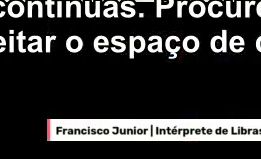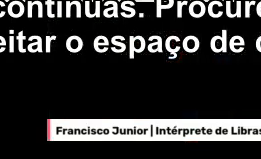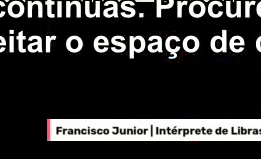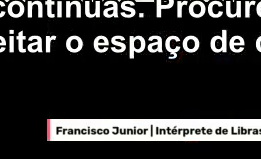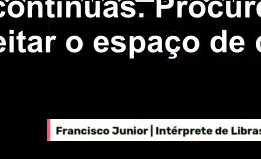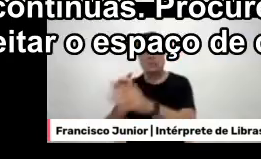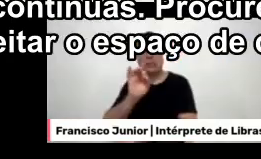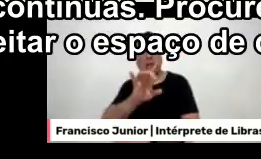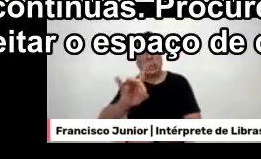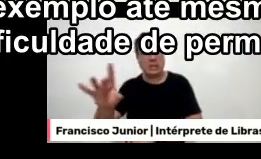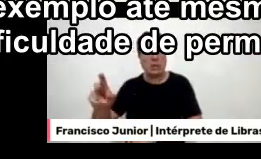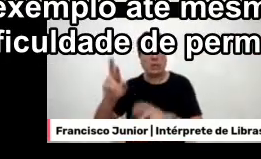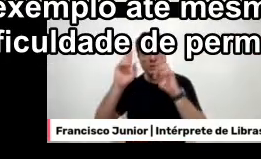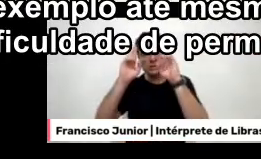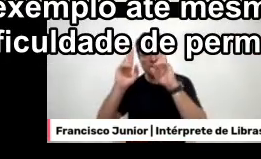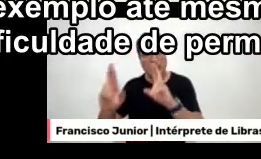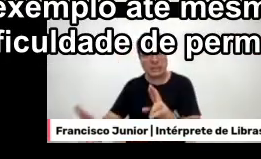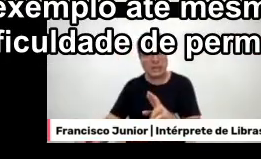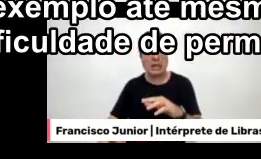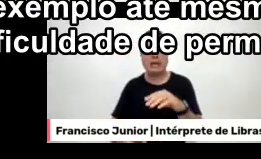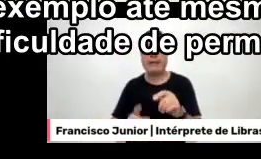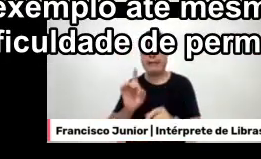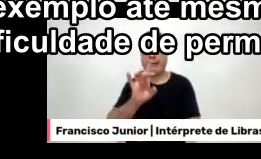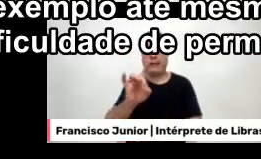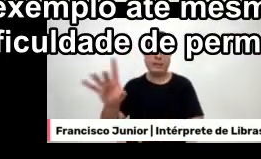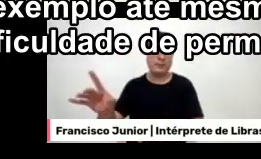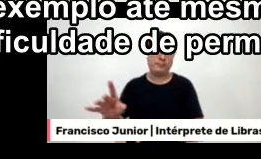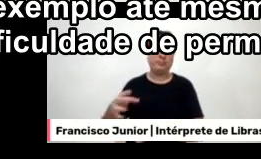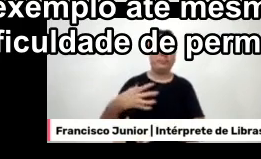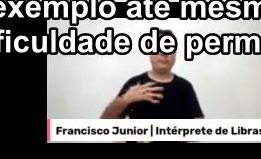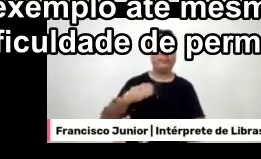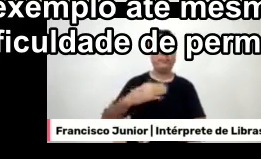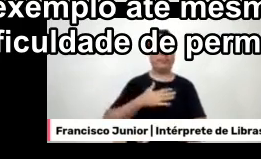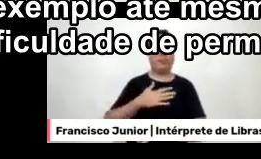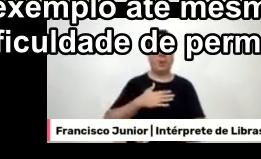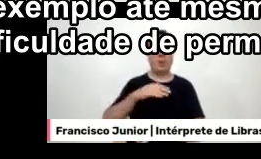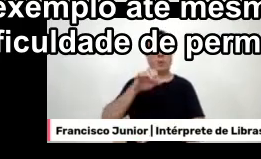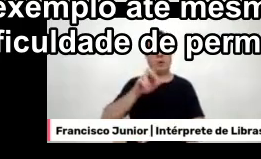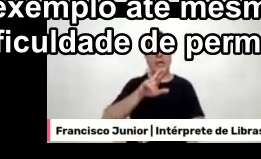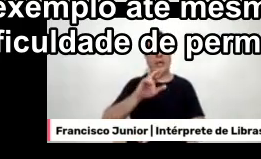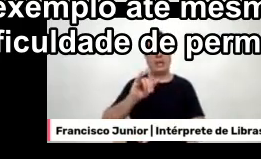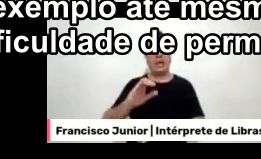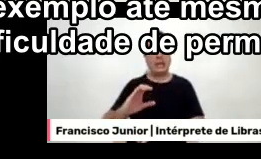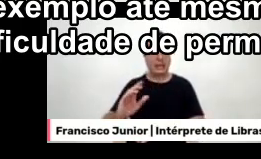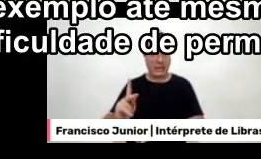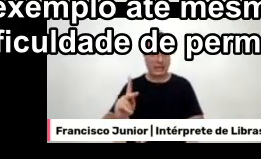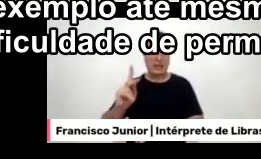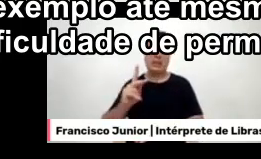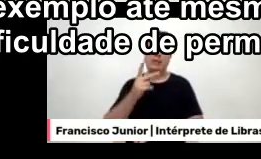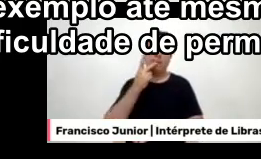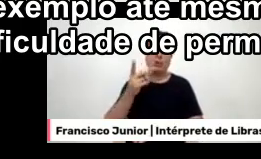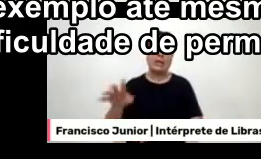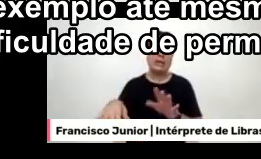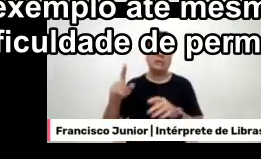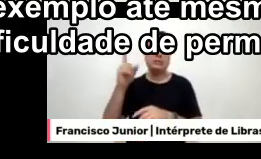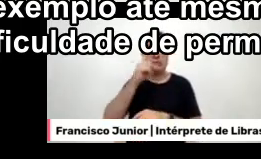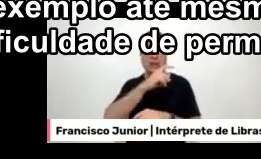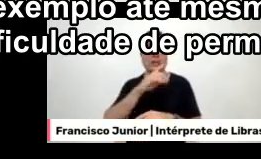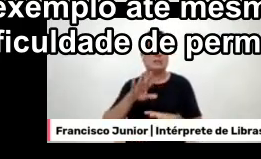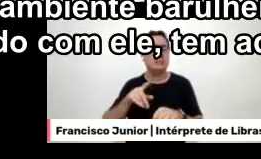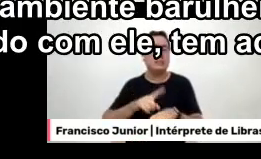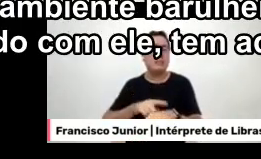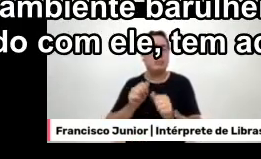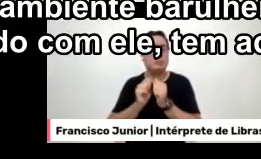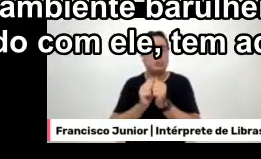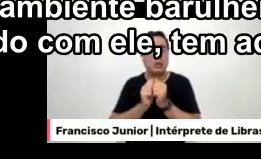cada um. E trazendo aqui como exemplo, até mesmo o meu filho Eric, ele tem muita dificuldade de permanecer durante muito tempo